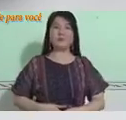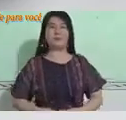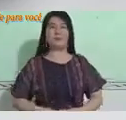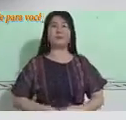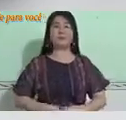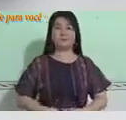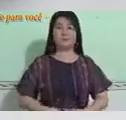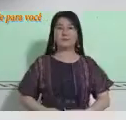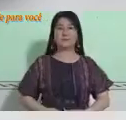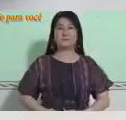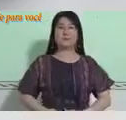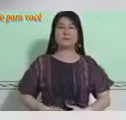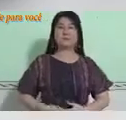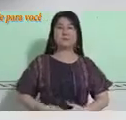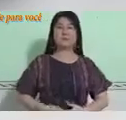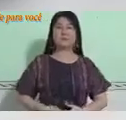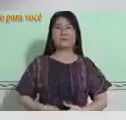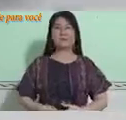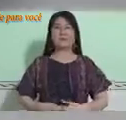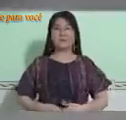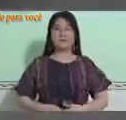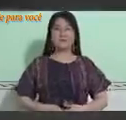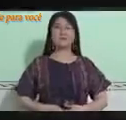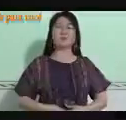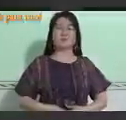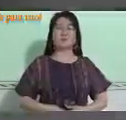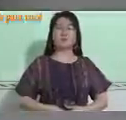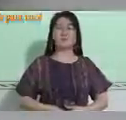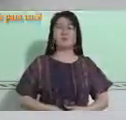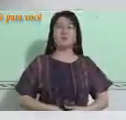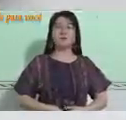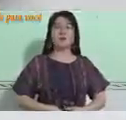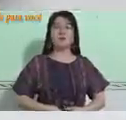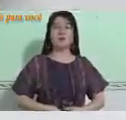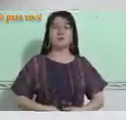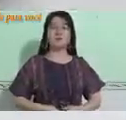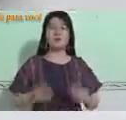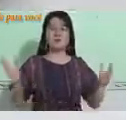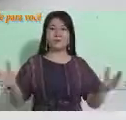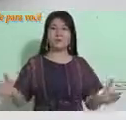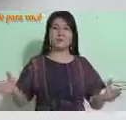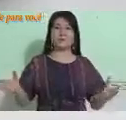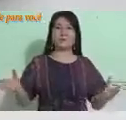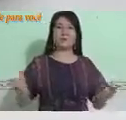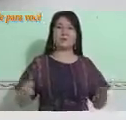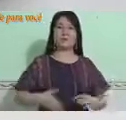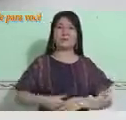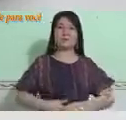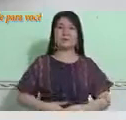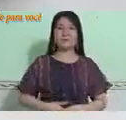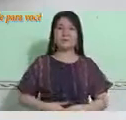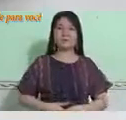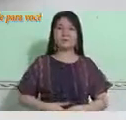RISEDANSIEDAD é quando você está ansioso, estressado ou com medo, o sistema nervoso é ativado para que o corpo esteja mais alerta